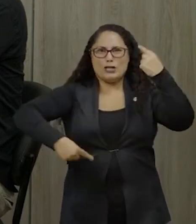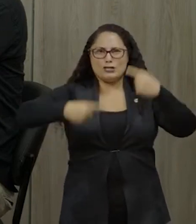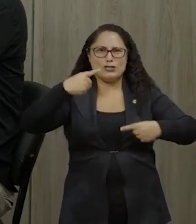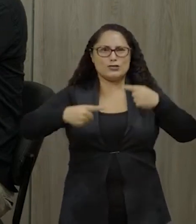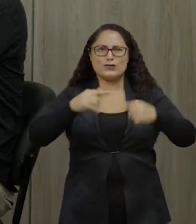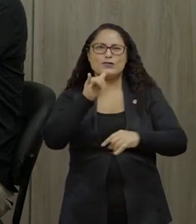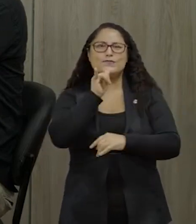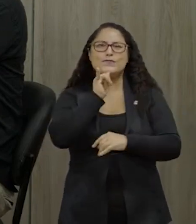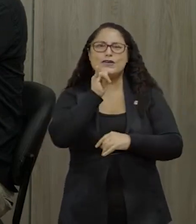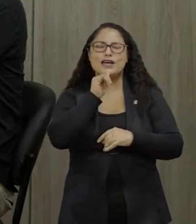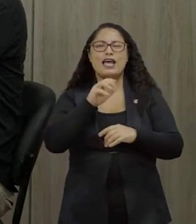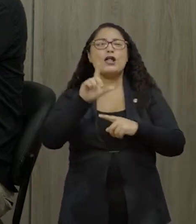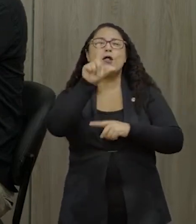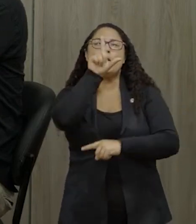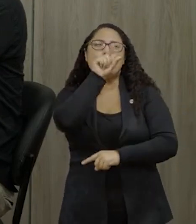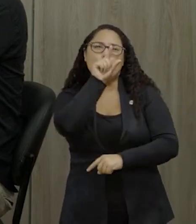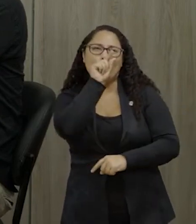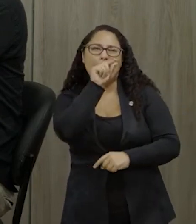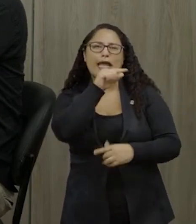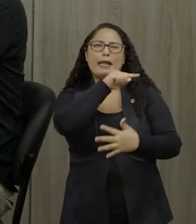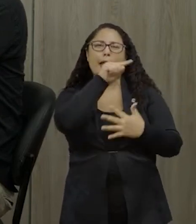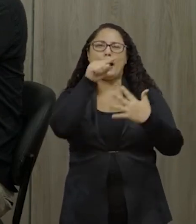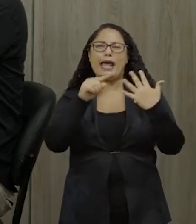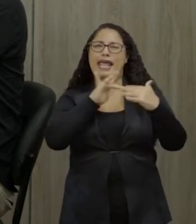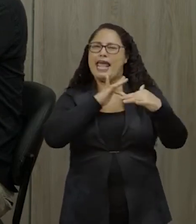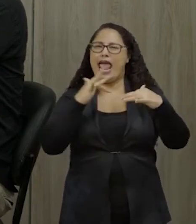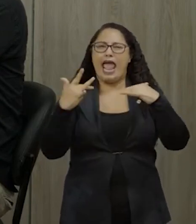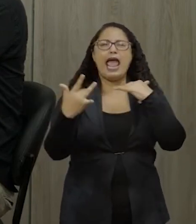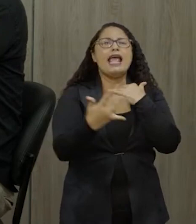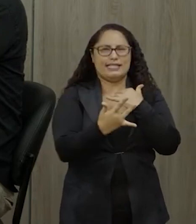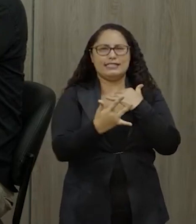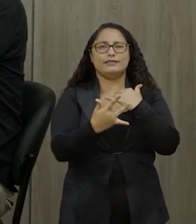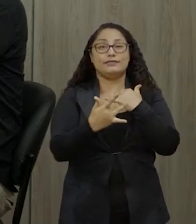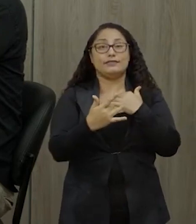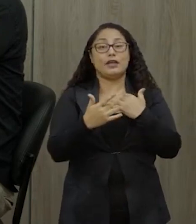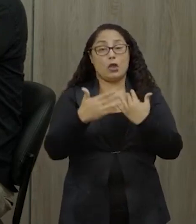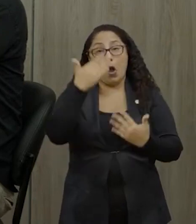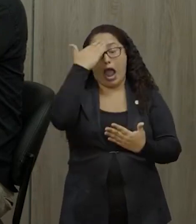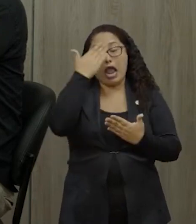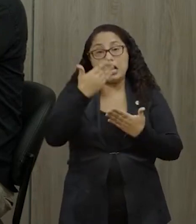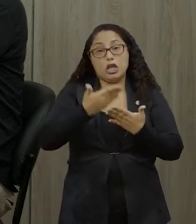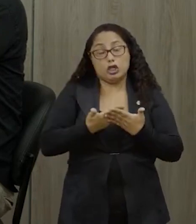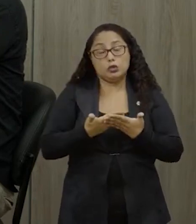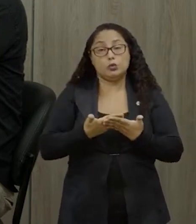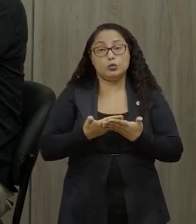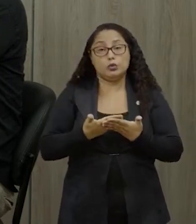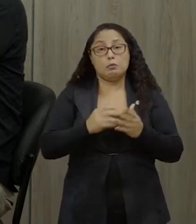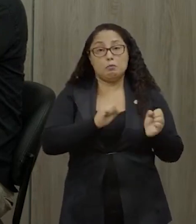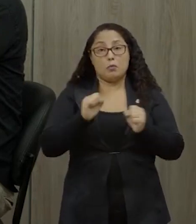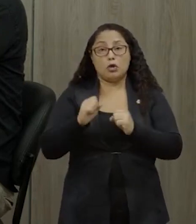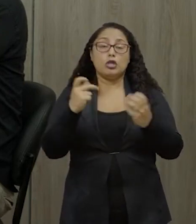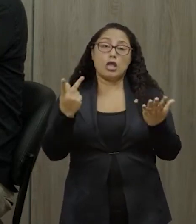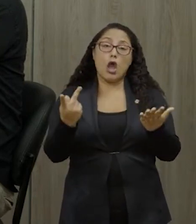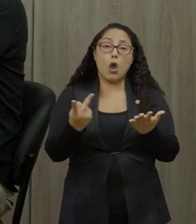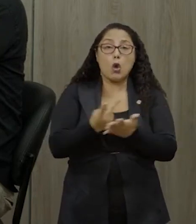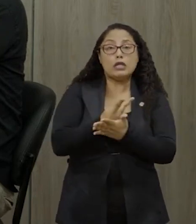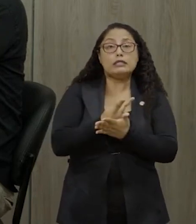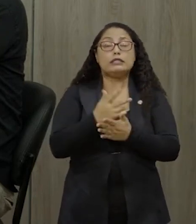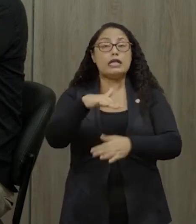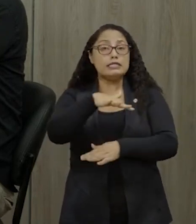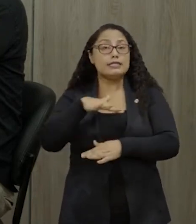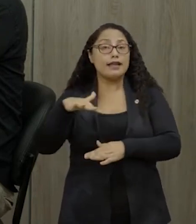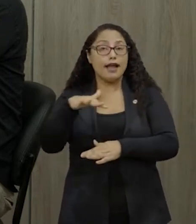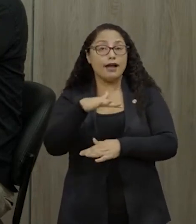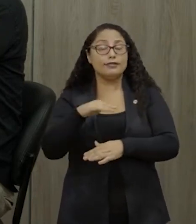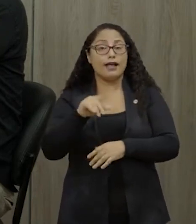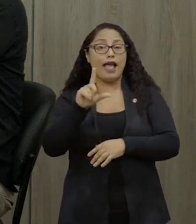discutir, por exemplo, em Twitter, em outras redes sociais, né? Isso. É o que eu acredito, né? Que pode ter acontecido nesse caso.